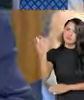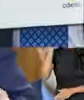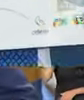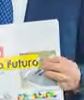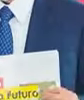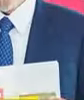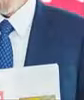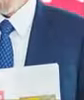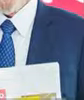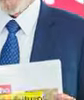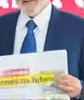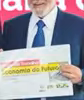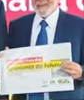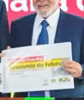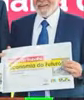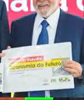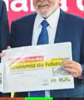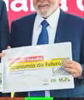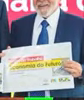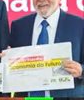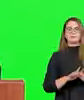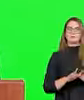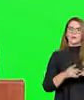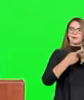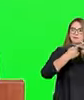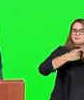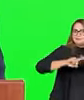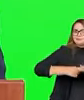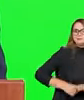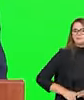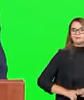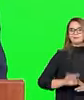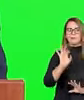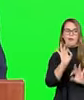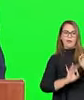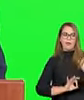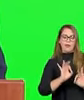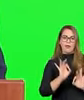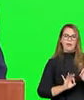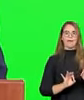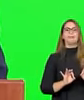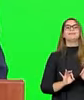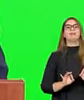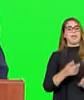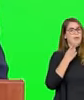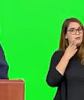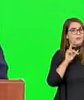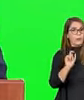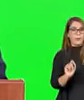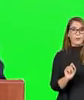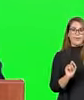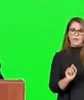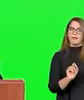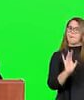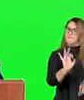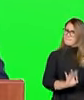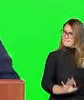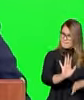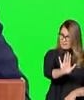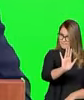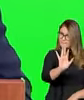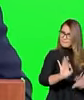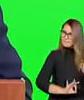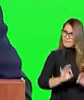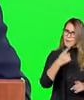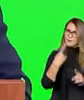públicos. A gente teve que arrumar casa, colocar as coisas no lugar. E eu tenho dito o seguinte: se prepare,